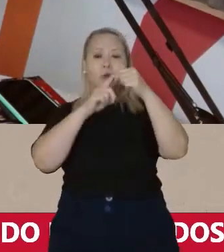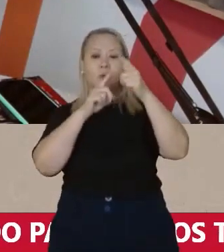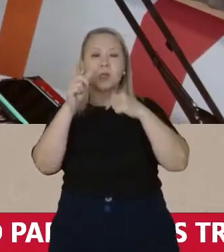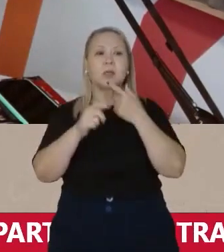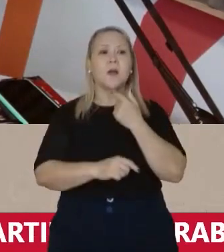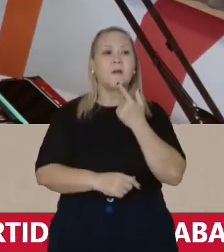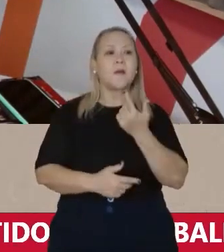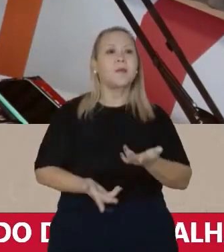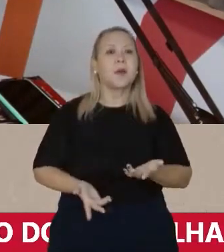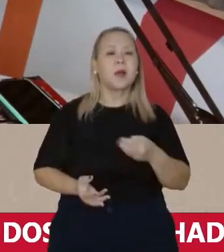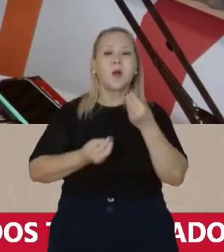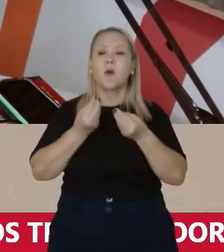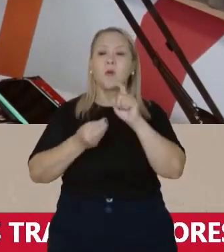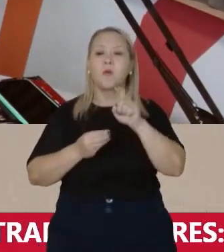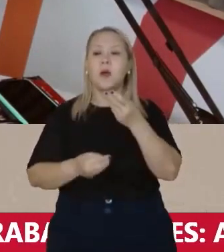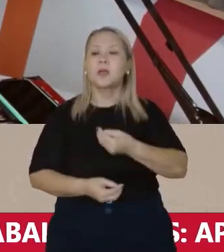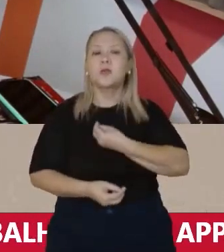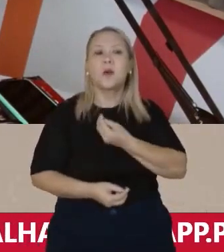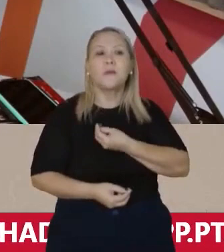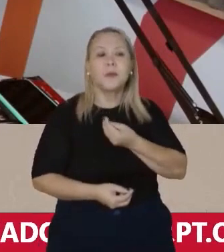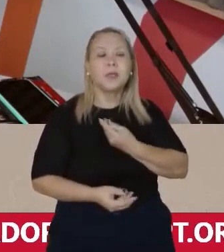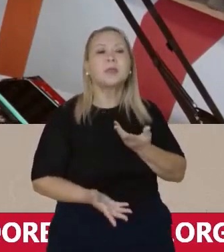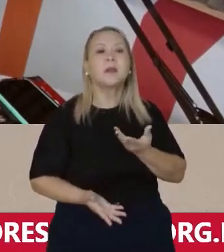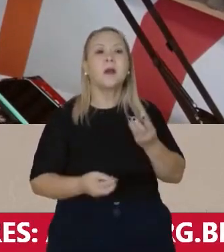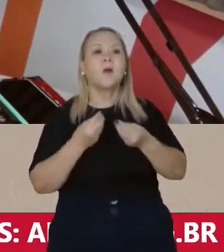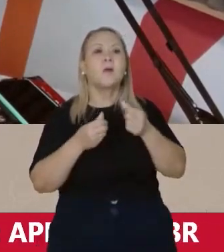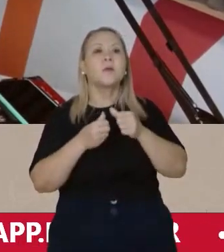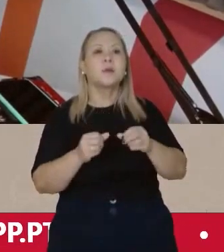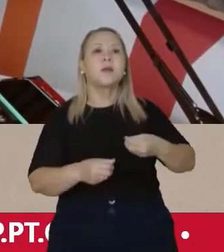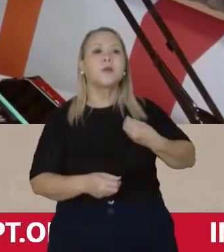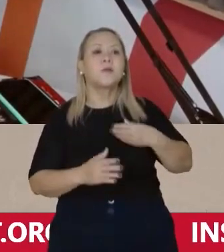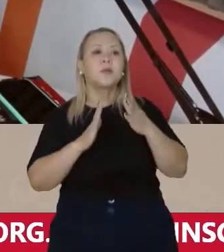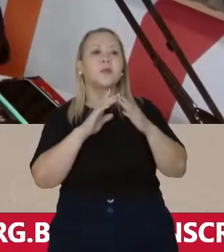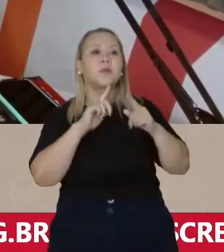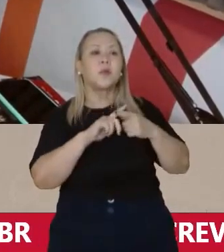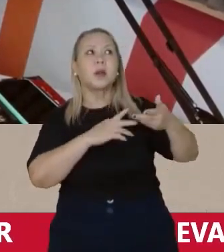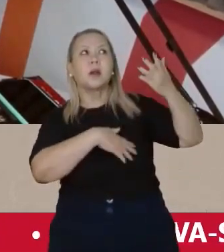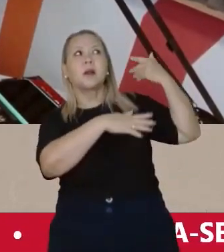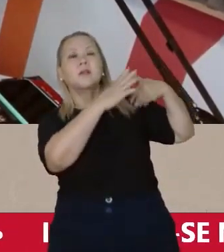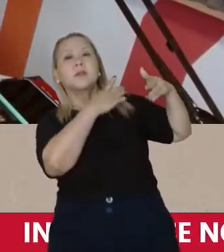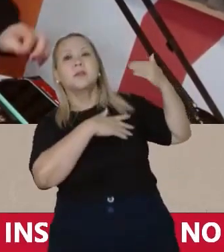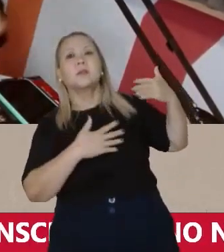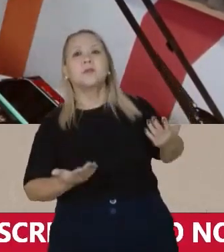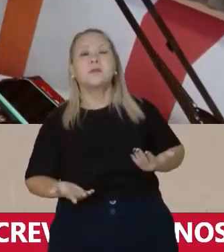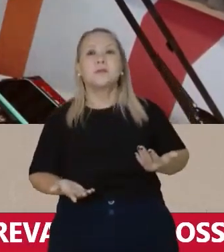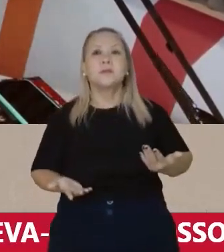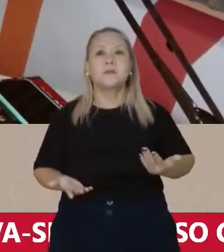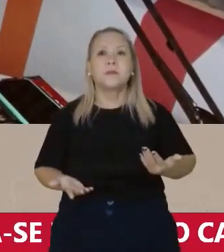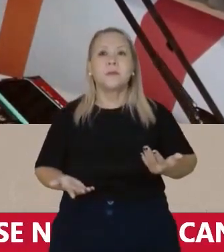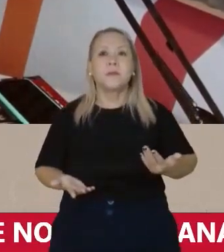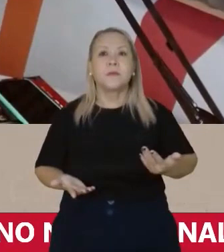E fala assim, como era a sua vida? Como estava a tua igreja? Faz um antes e um depois, pastor. Faz um antes e